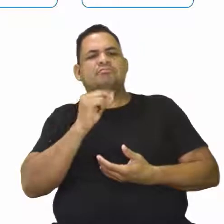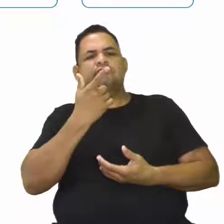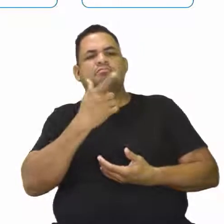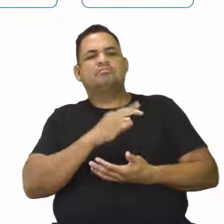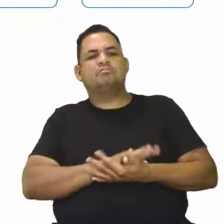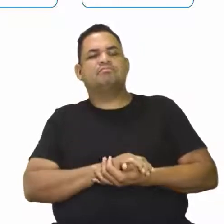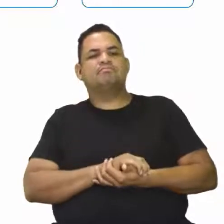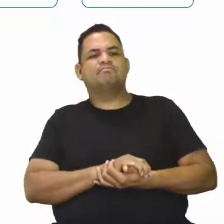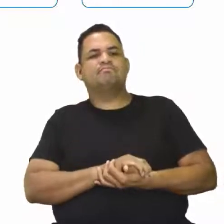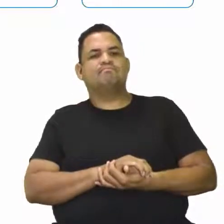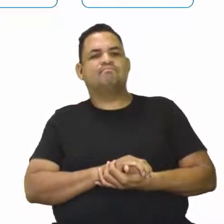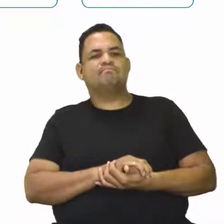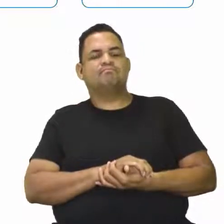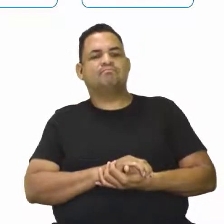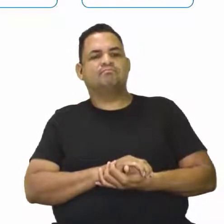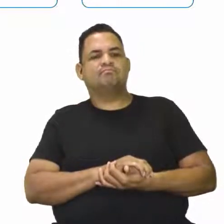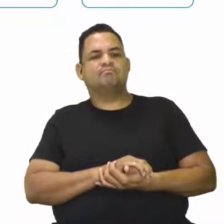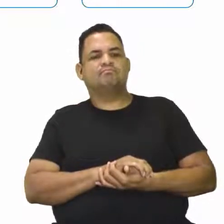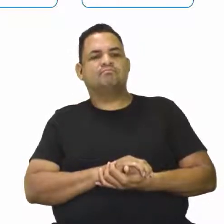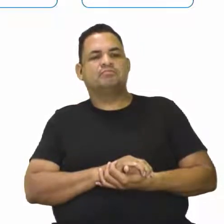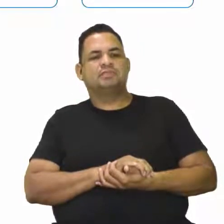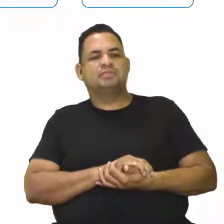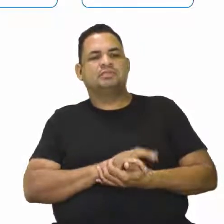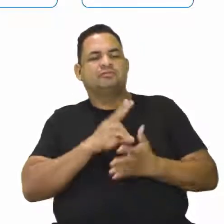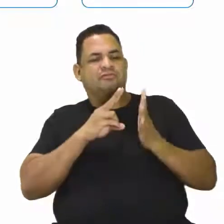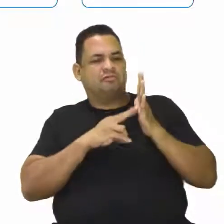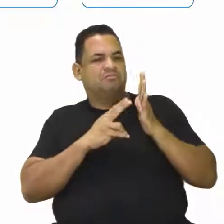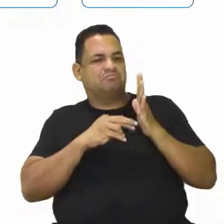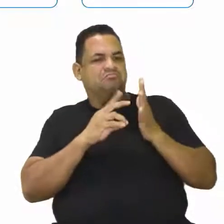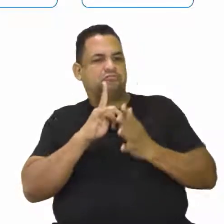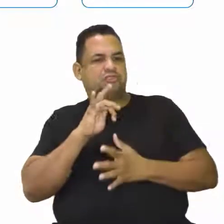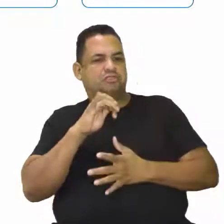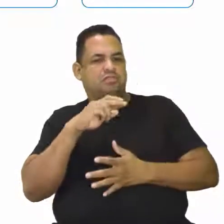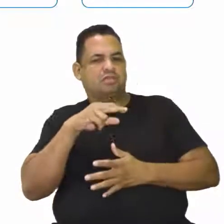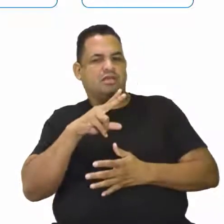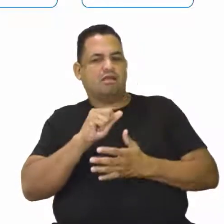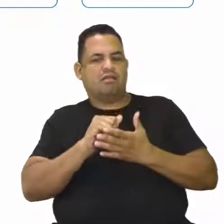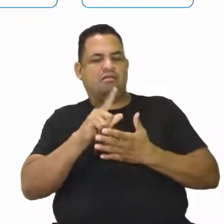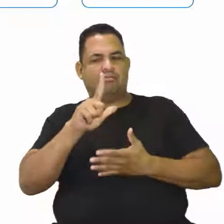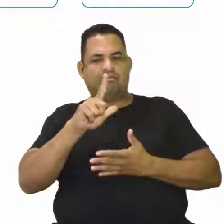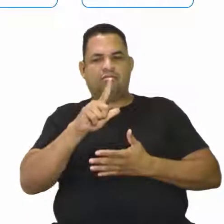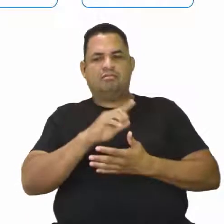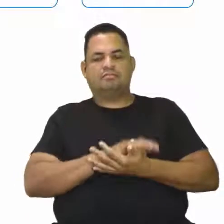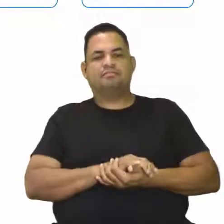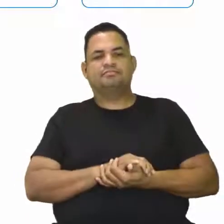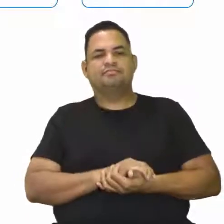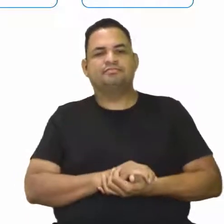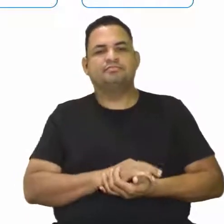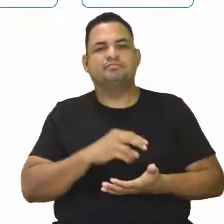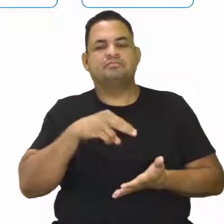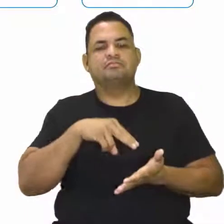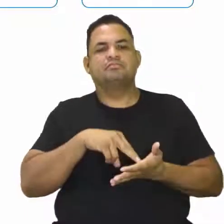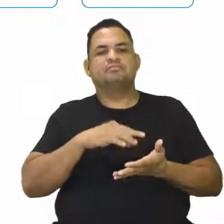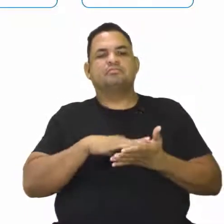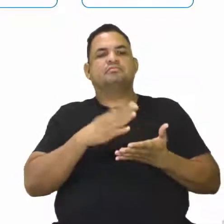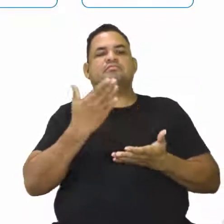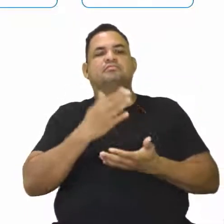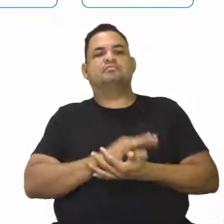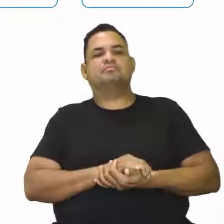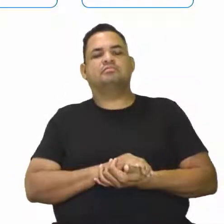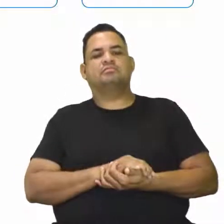ali um pouquinho de vocabulário também para vocês, né? Então, las expresiones de alegría. Que